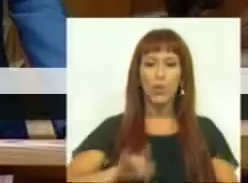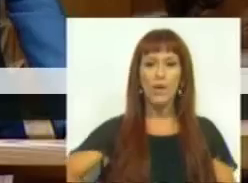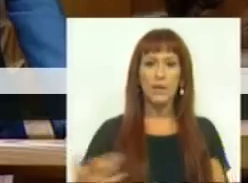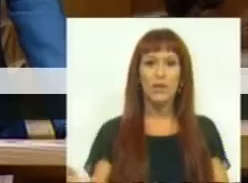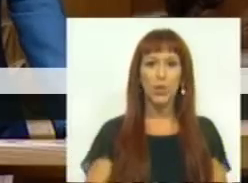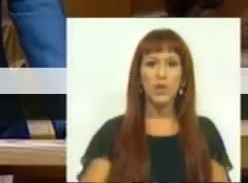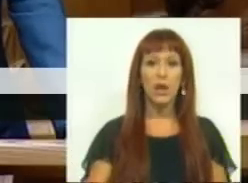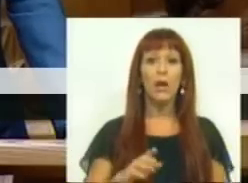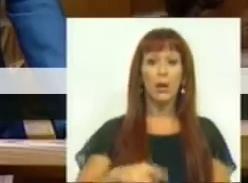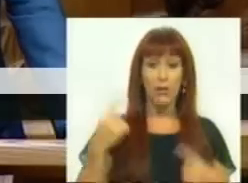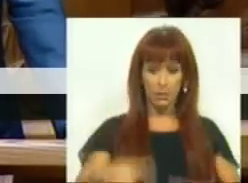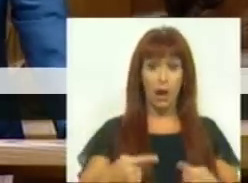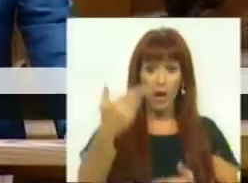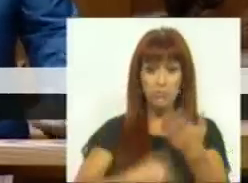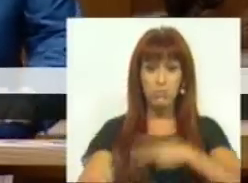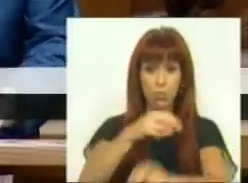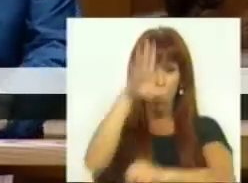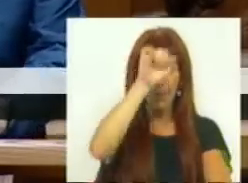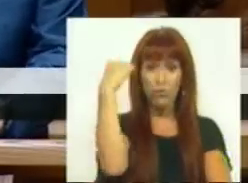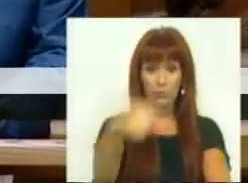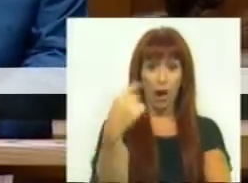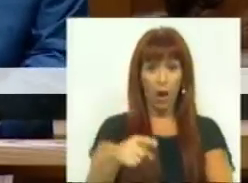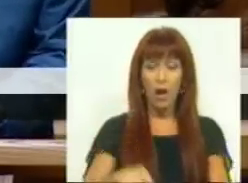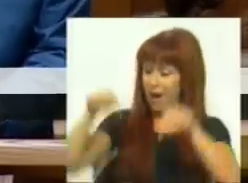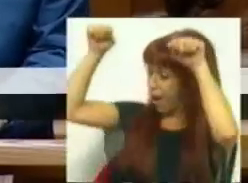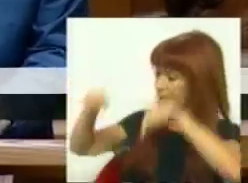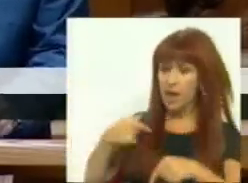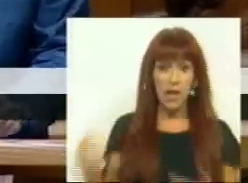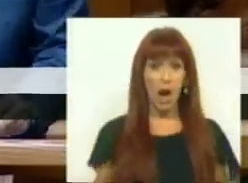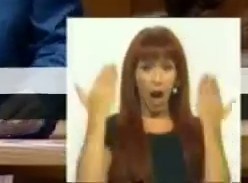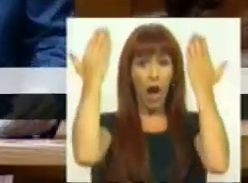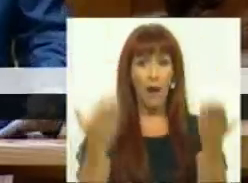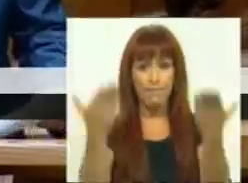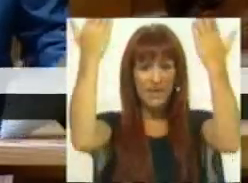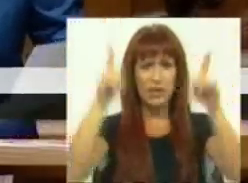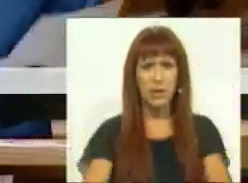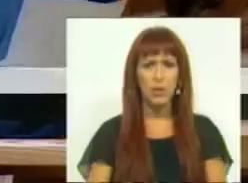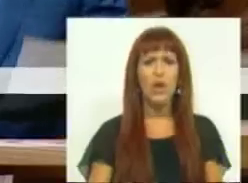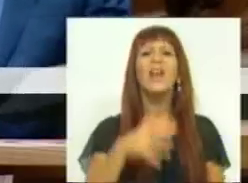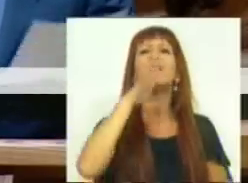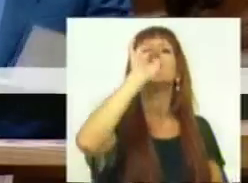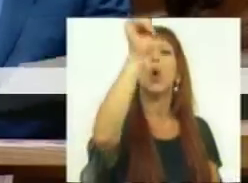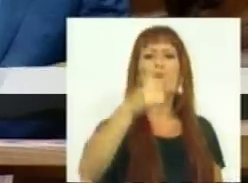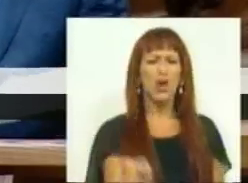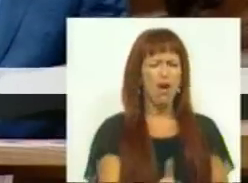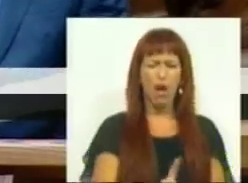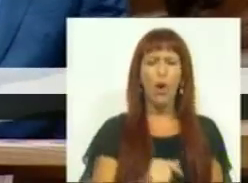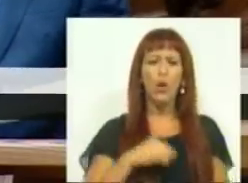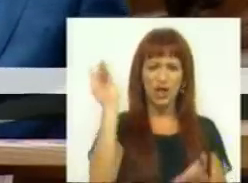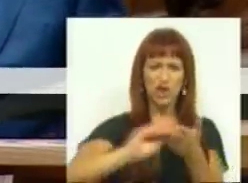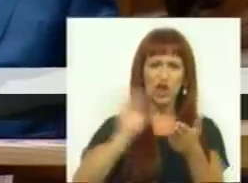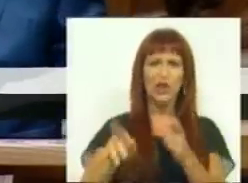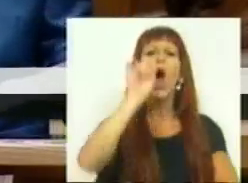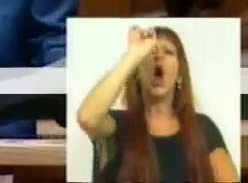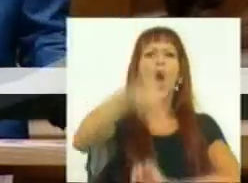mesmo, razão tem esta moção de censura que aqui apresentamos e que dizia logo que foi escrita